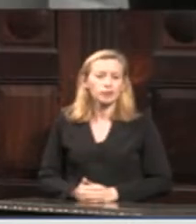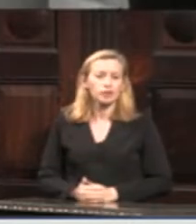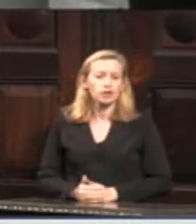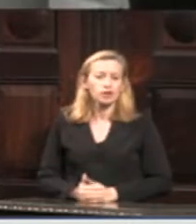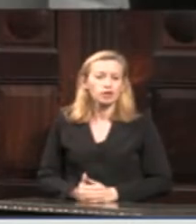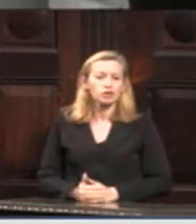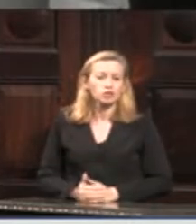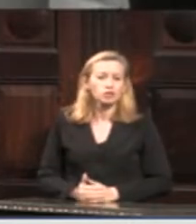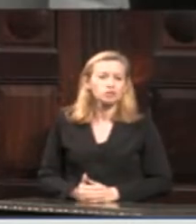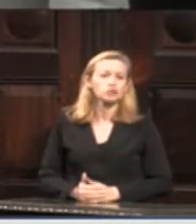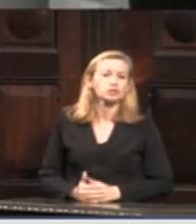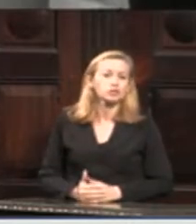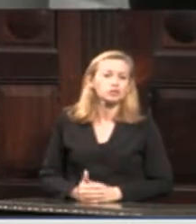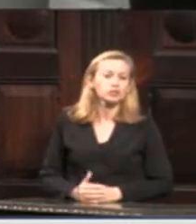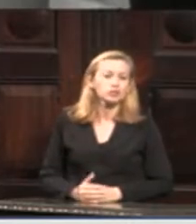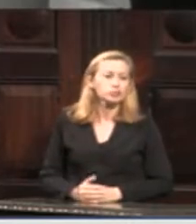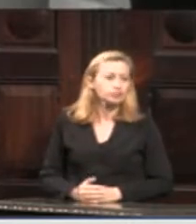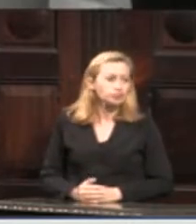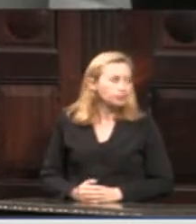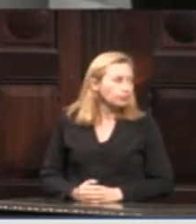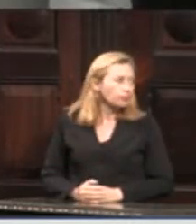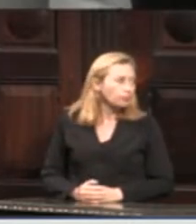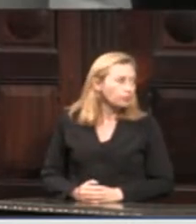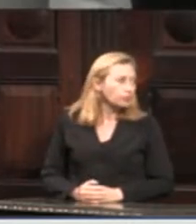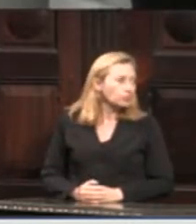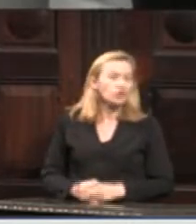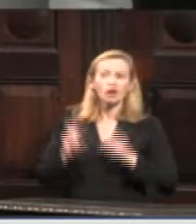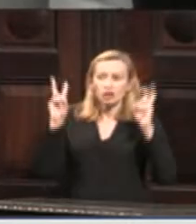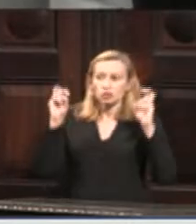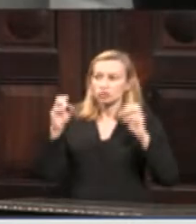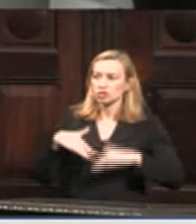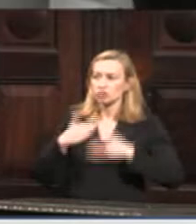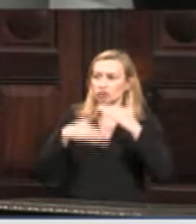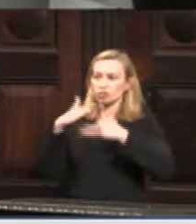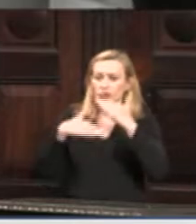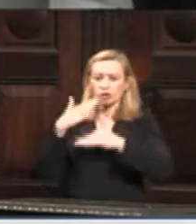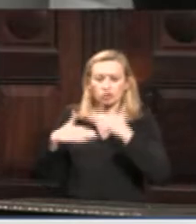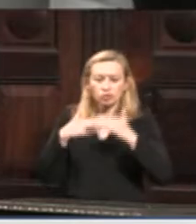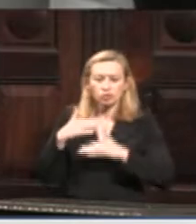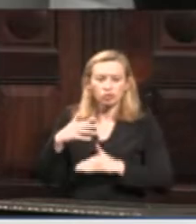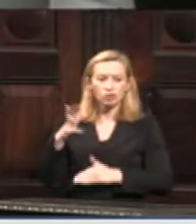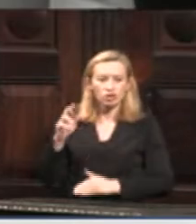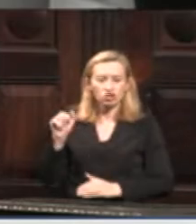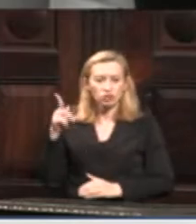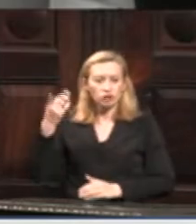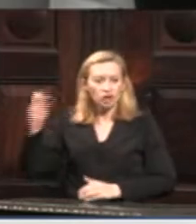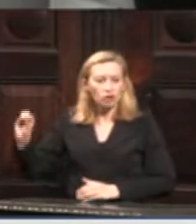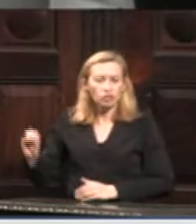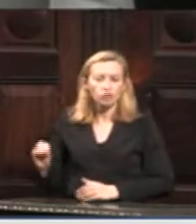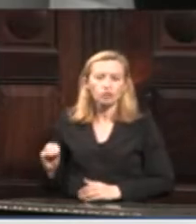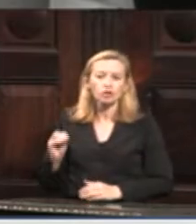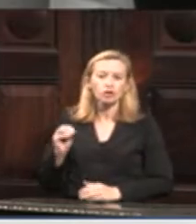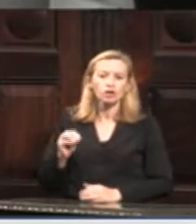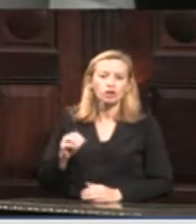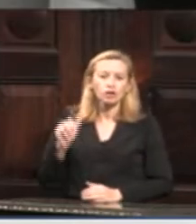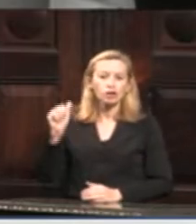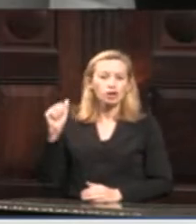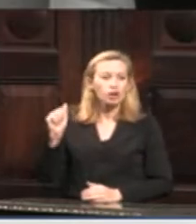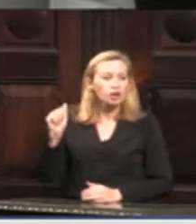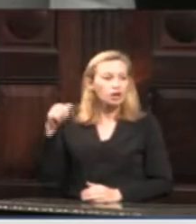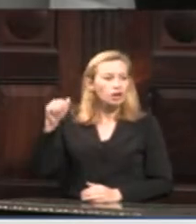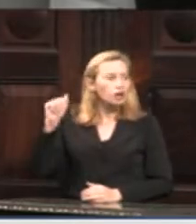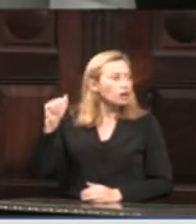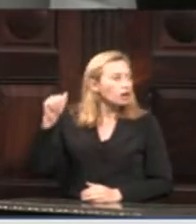é favorável com emenda. Assuntos Municipais e Desenvolvimento Regional, deputado Anderson Nogueira. Já que